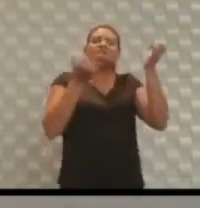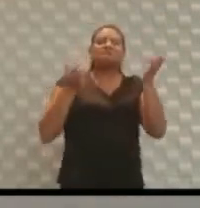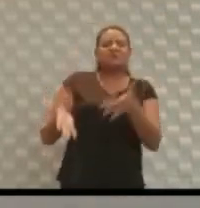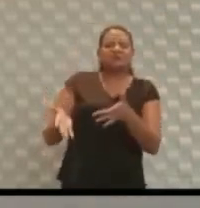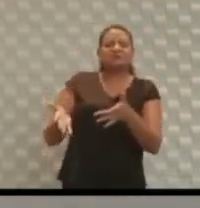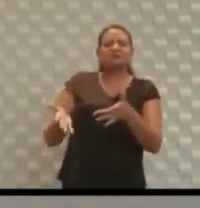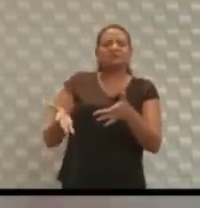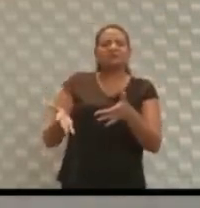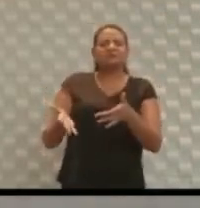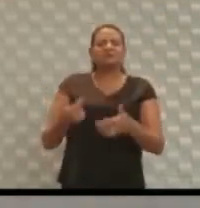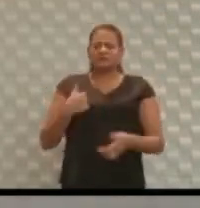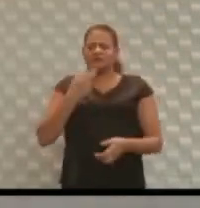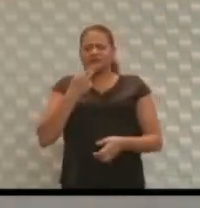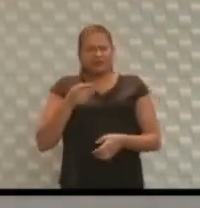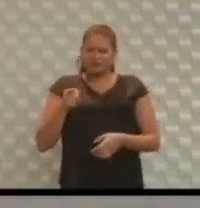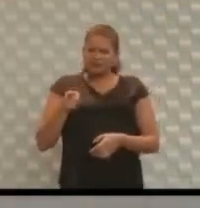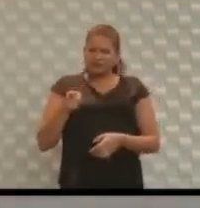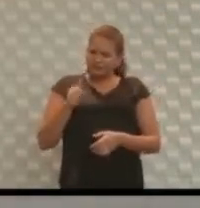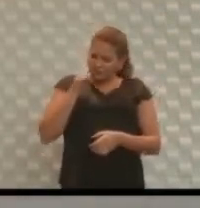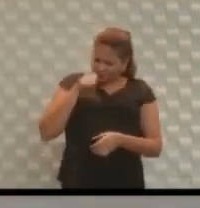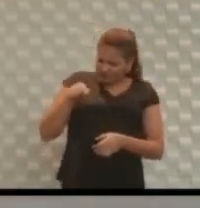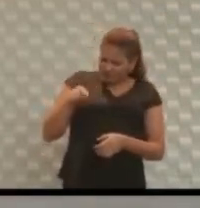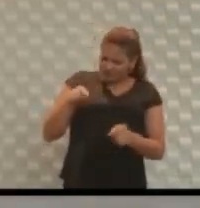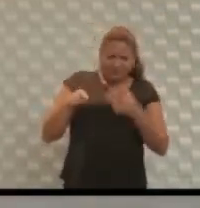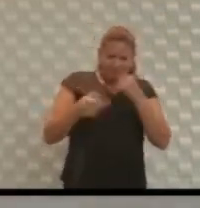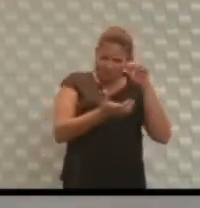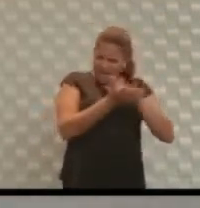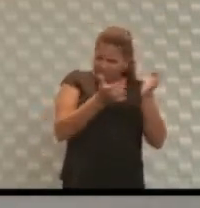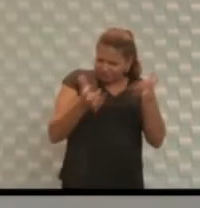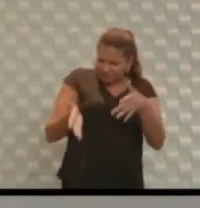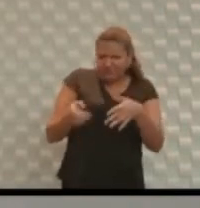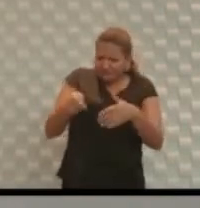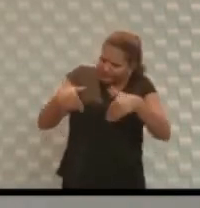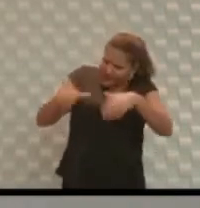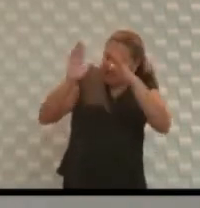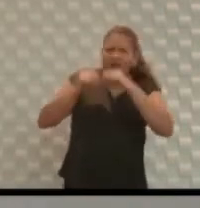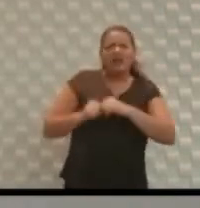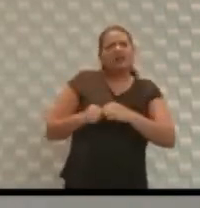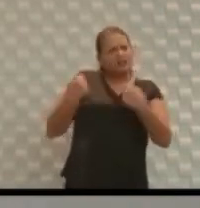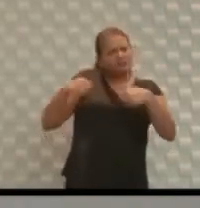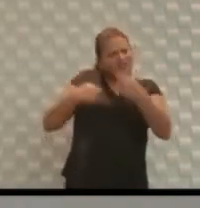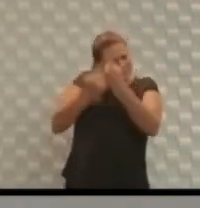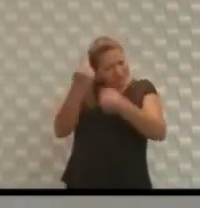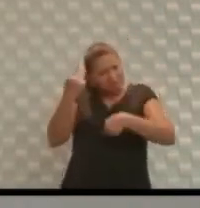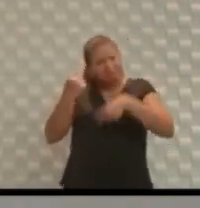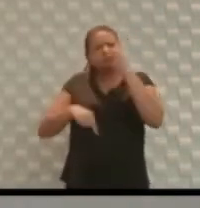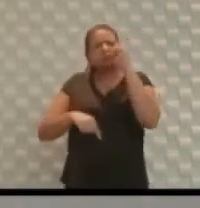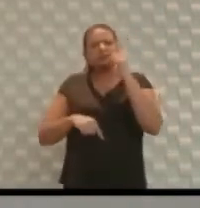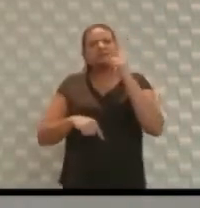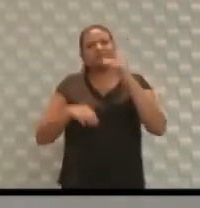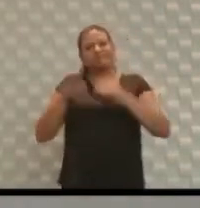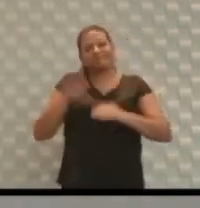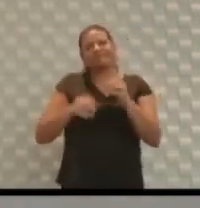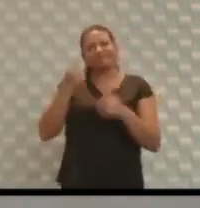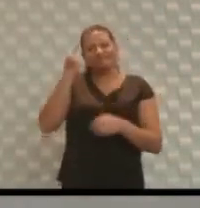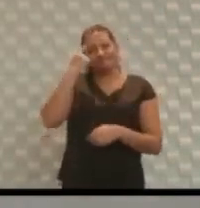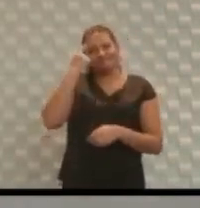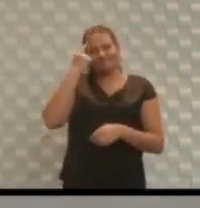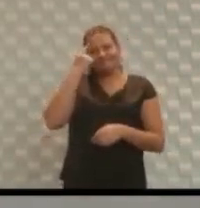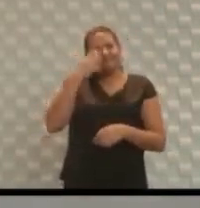digo, reconstrua a sua vida. Agora que você sabe muito mais na palavra, porque às vezes uma crise dessa leva a uma